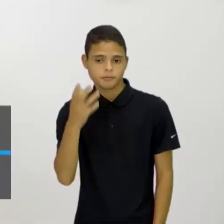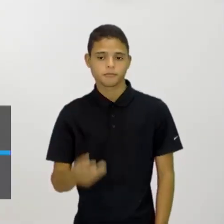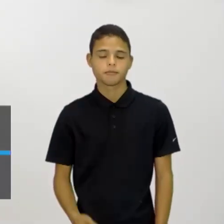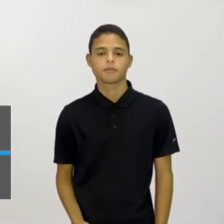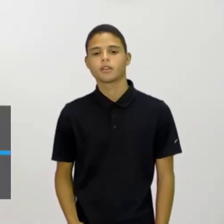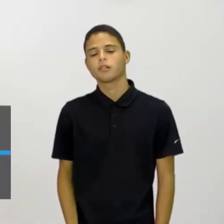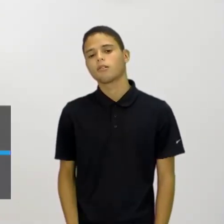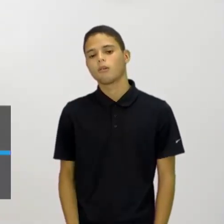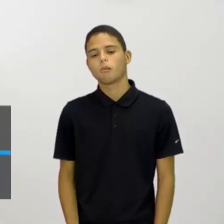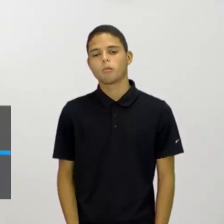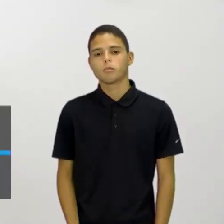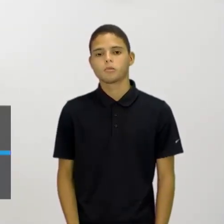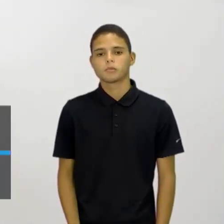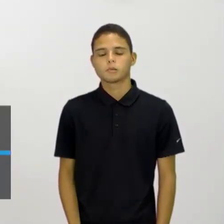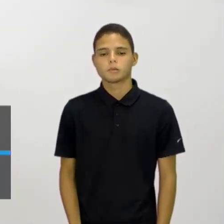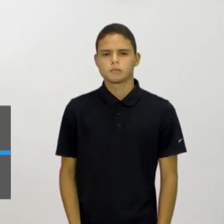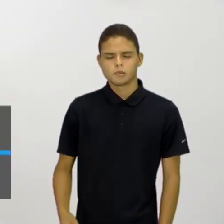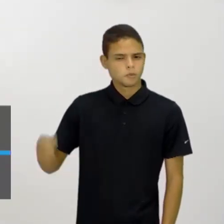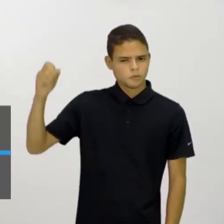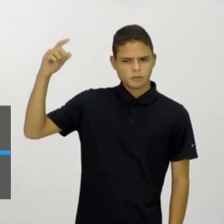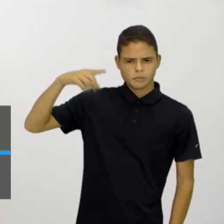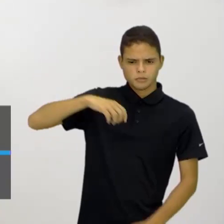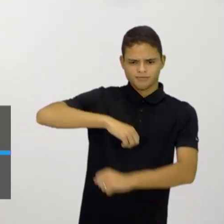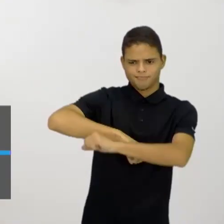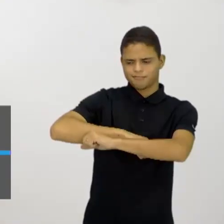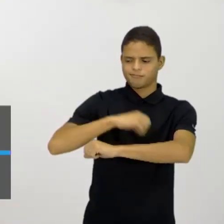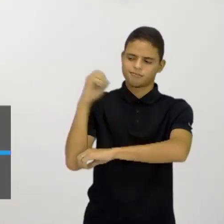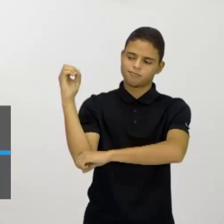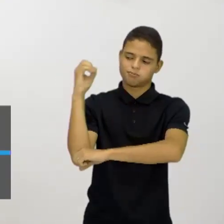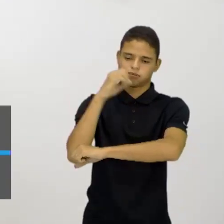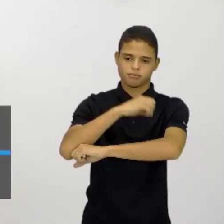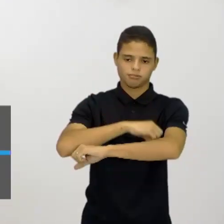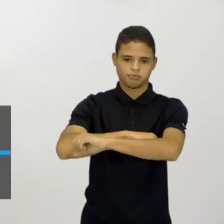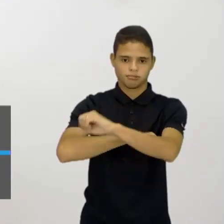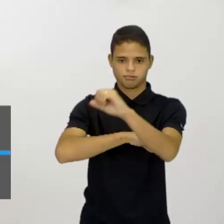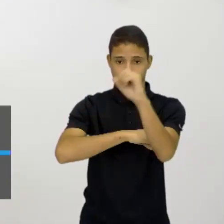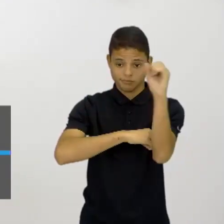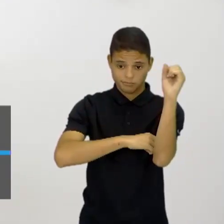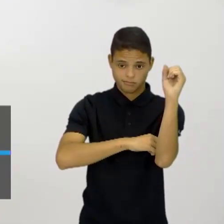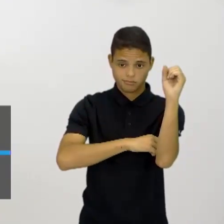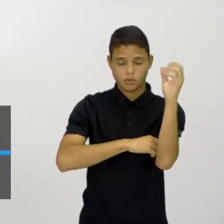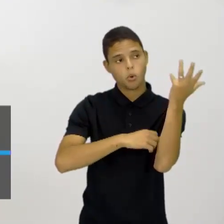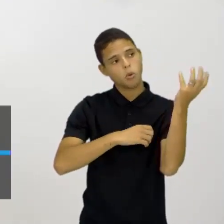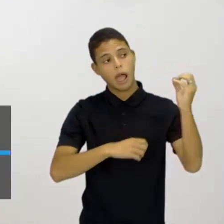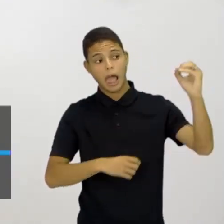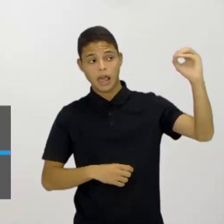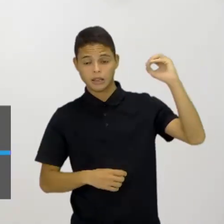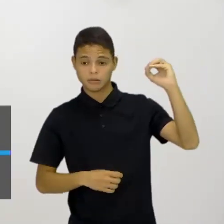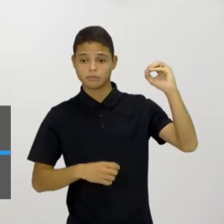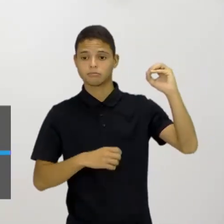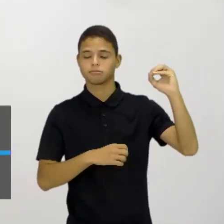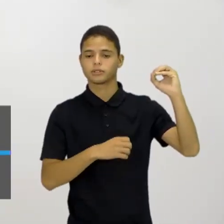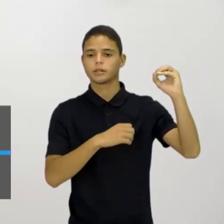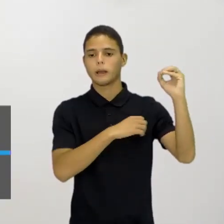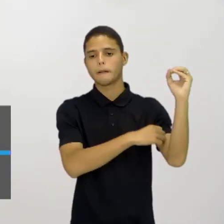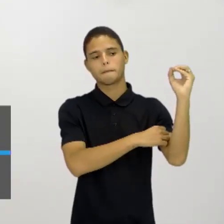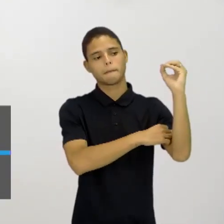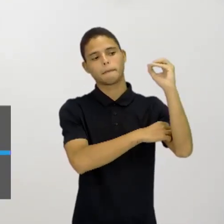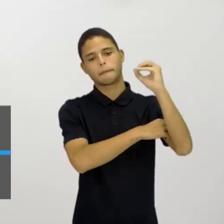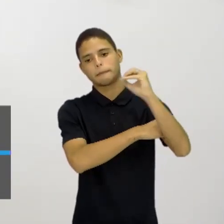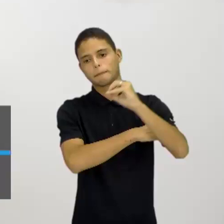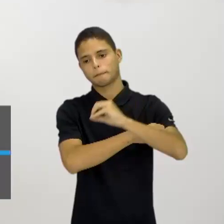o sol não nasce no leste assim como a lua também não nasci um ponto cardeal